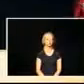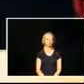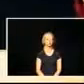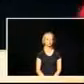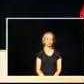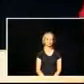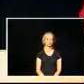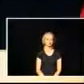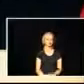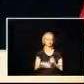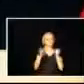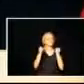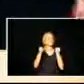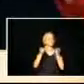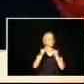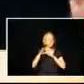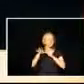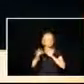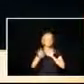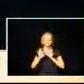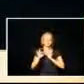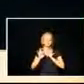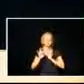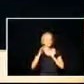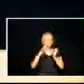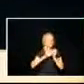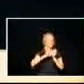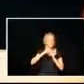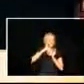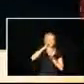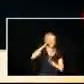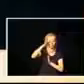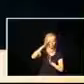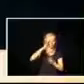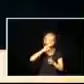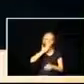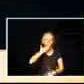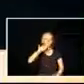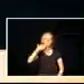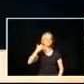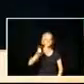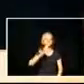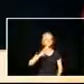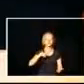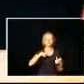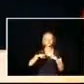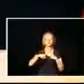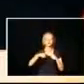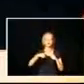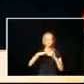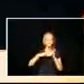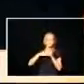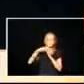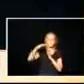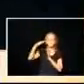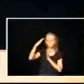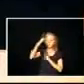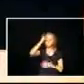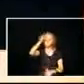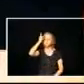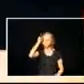define no seu plano a busca pelo autodesenvolvimento e o potencial de cada um desses